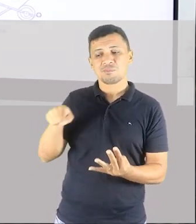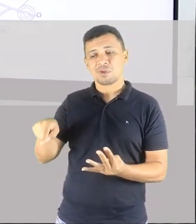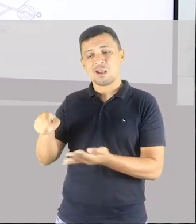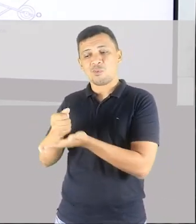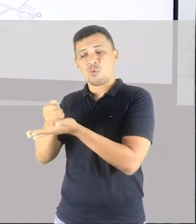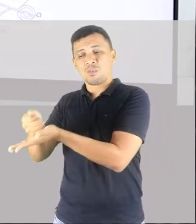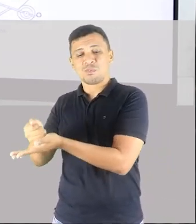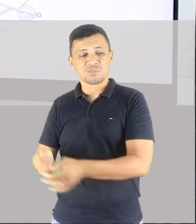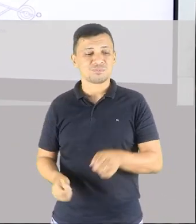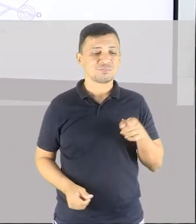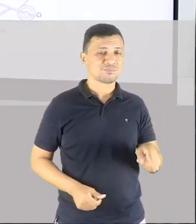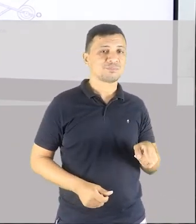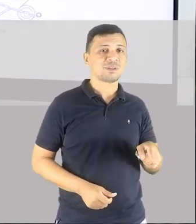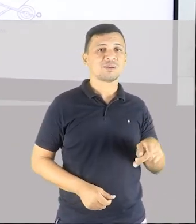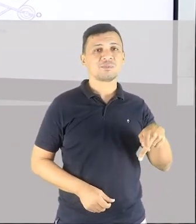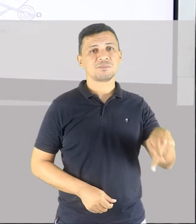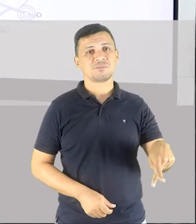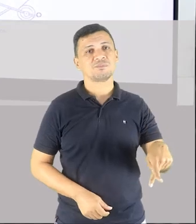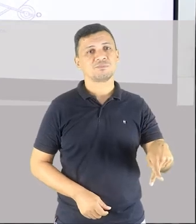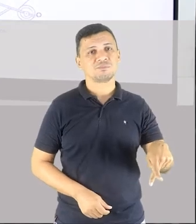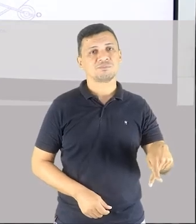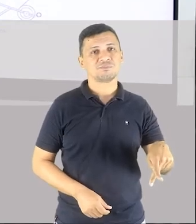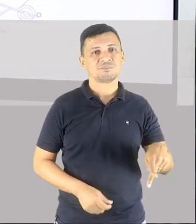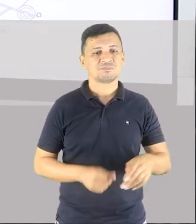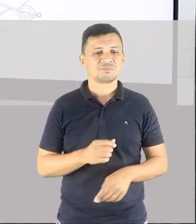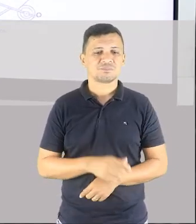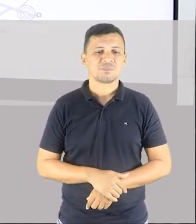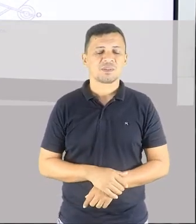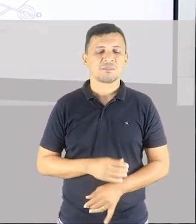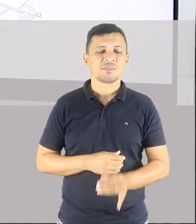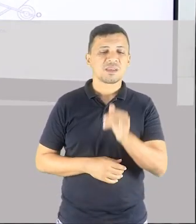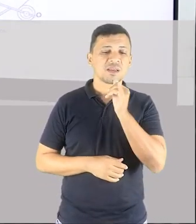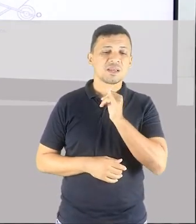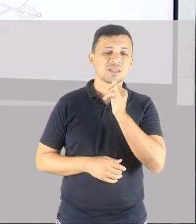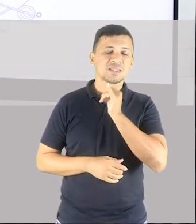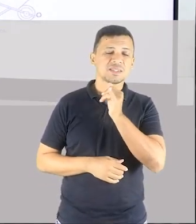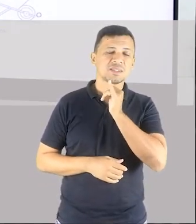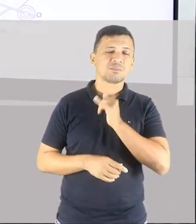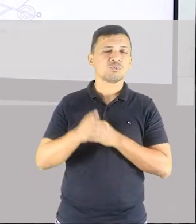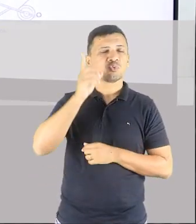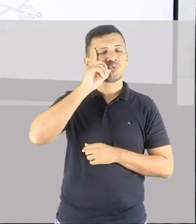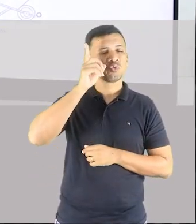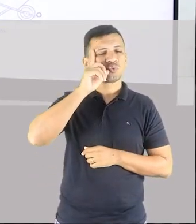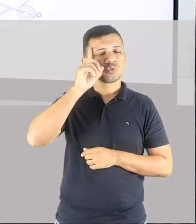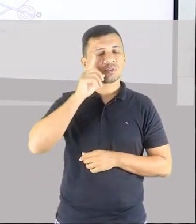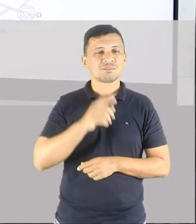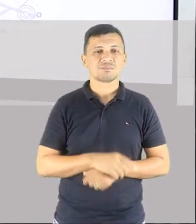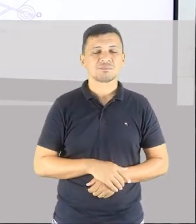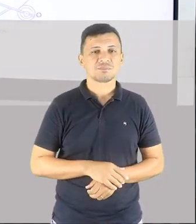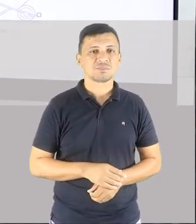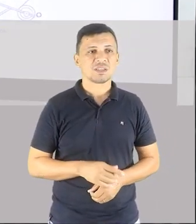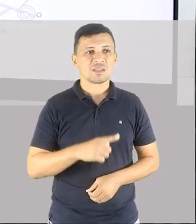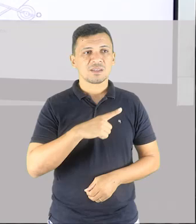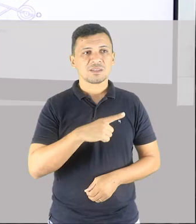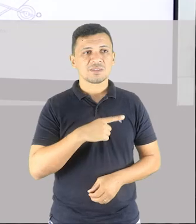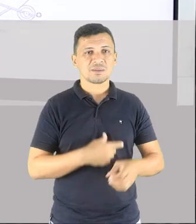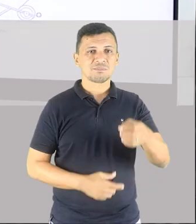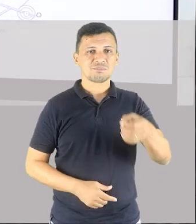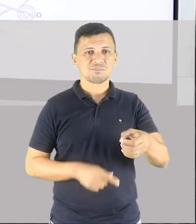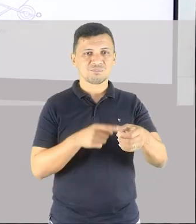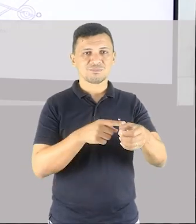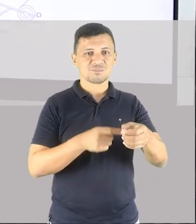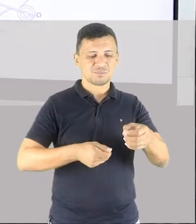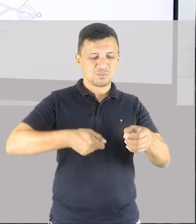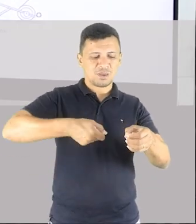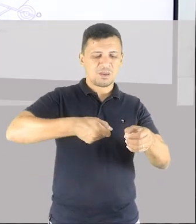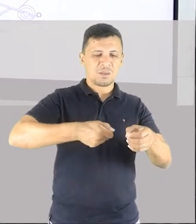como demonstrado na figura que está aqui. Agora, exemplos no nosso dia a dia, tá? Você tem o